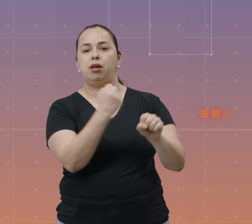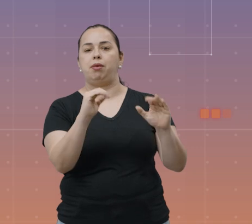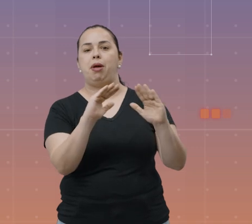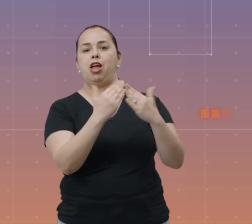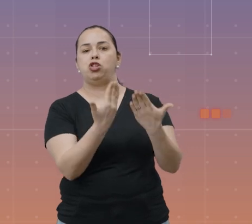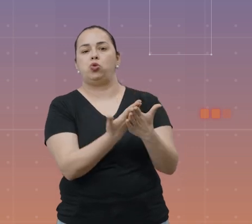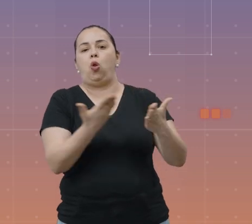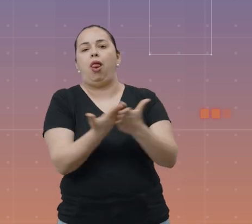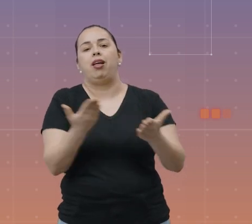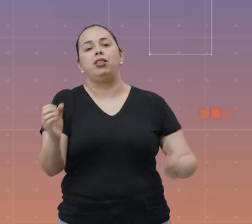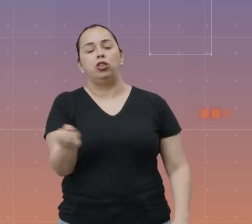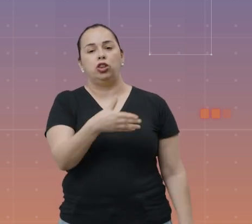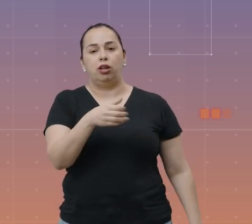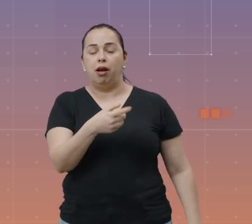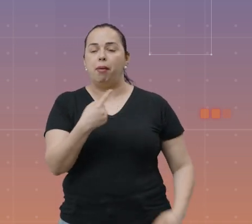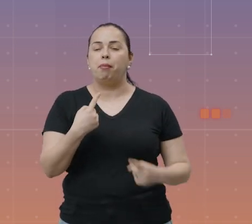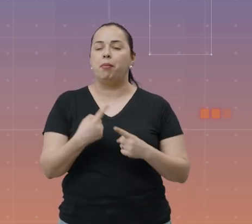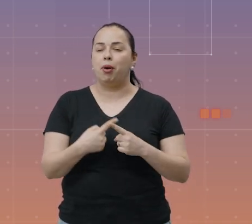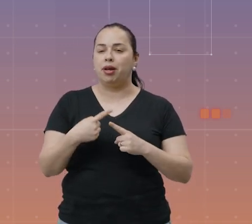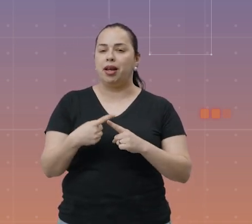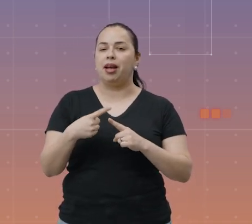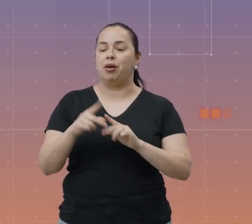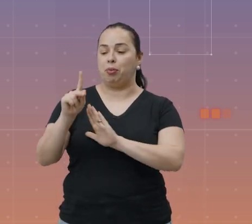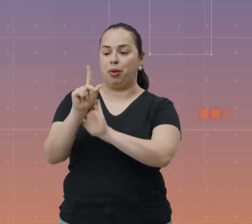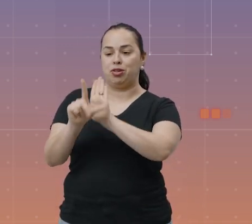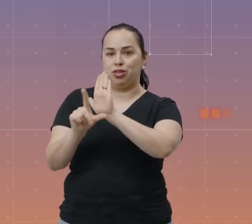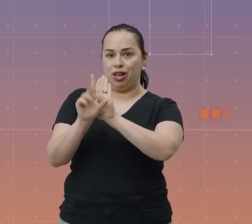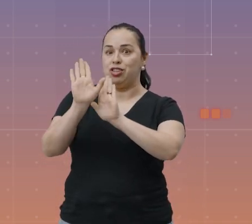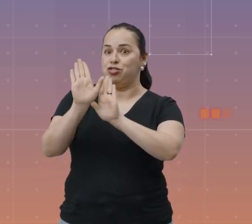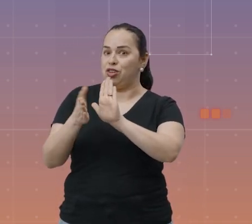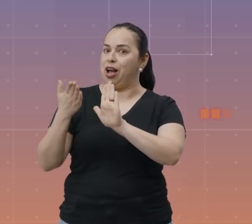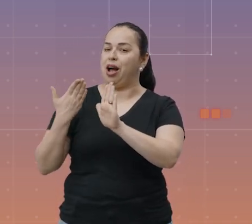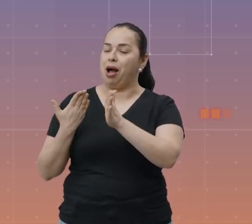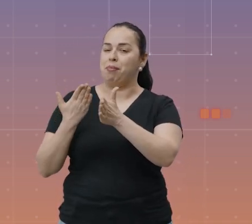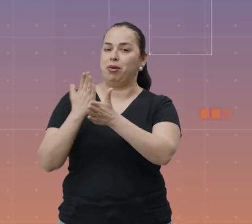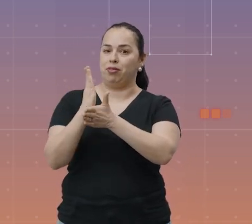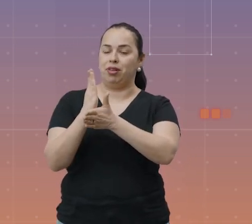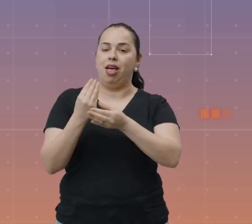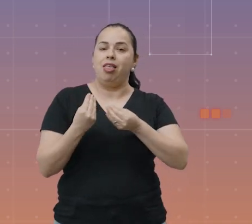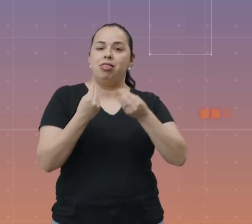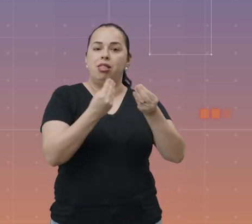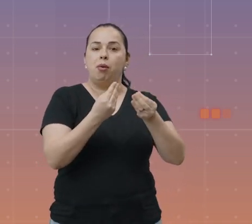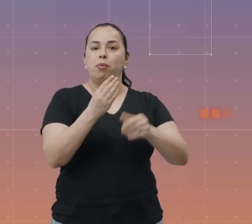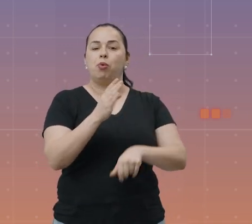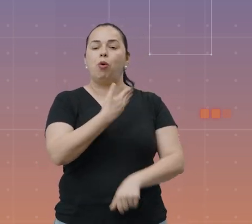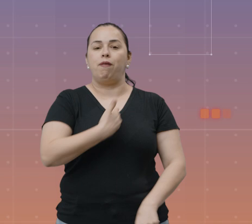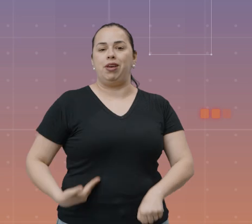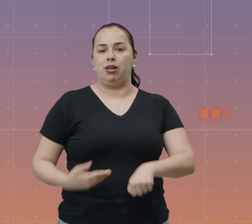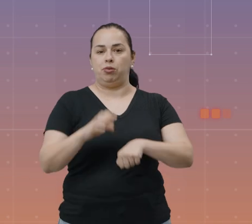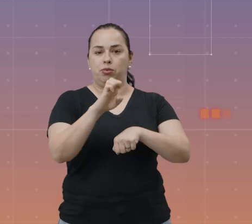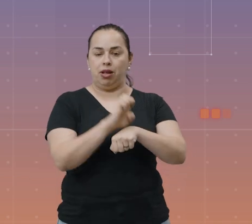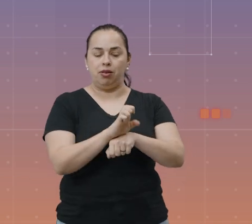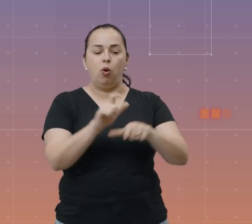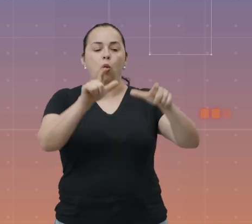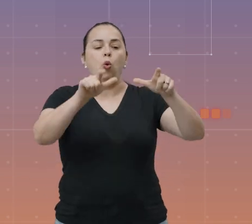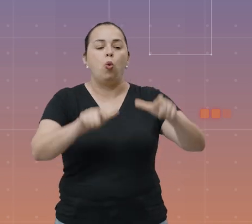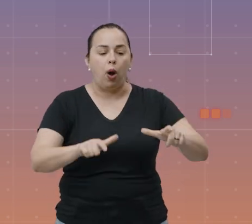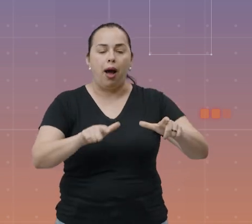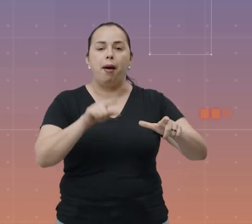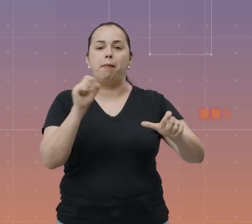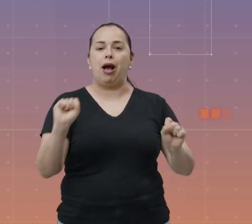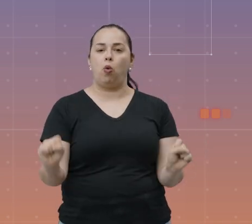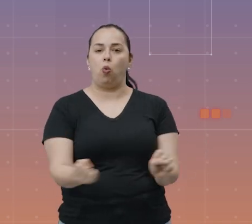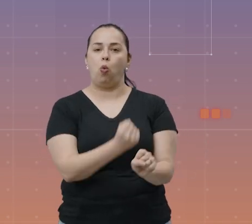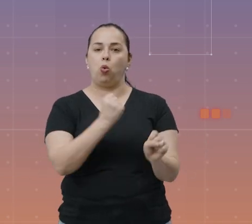vai ganhar uma nova escola. Isso porque uma matéria aprovada na Câmara cedeu ao Estado um terreno na região